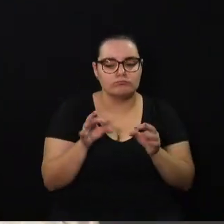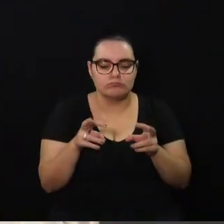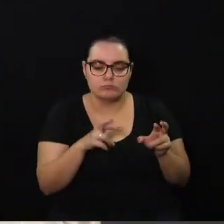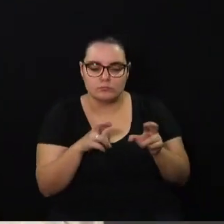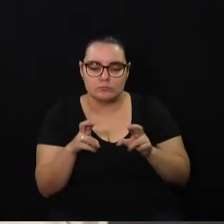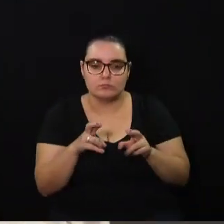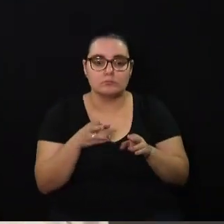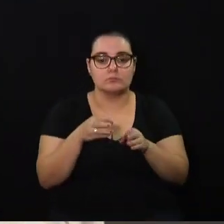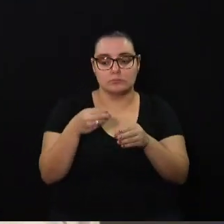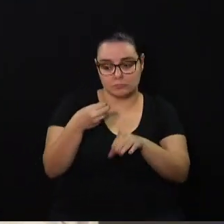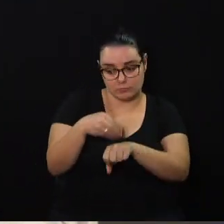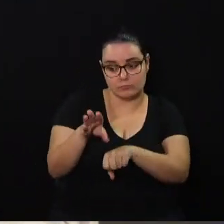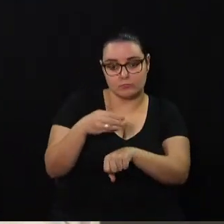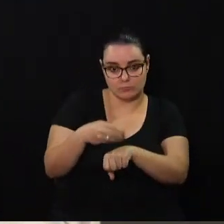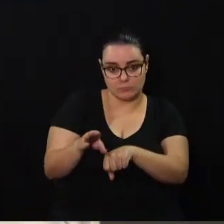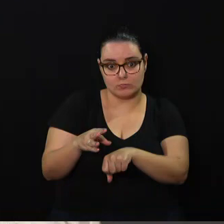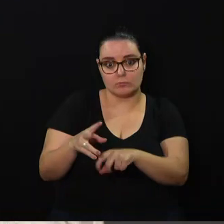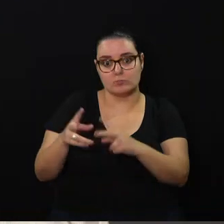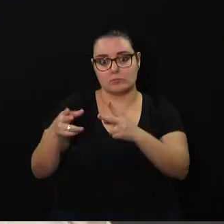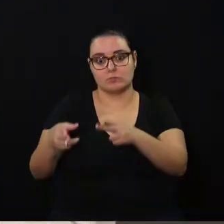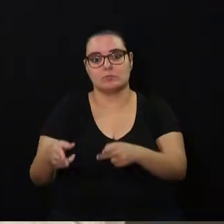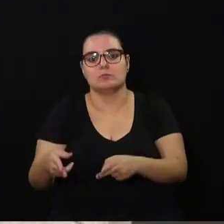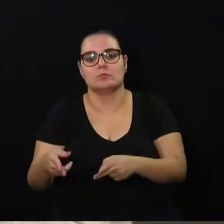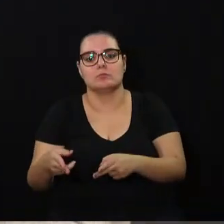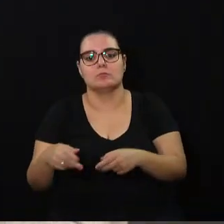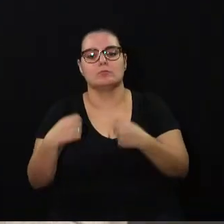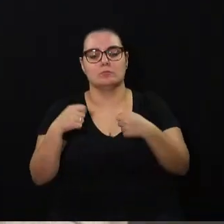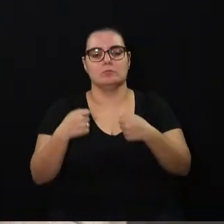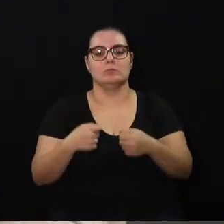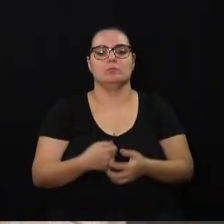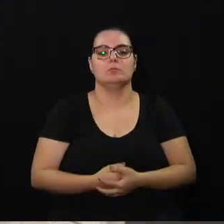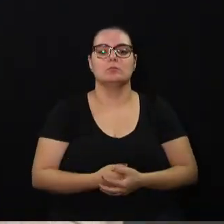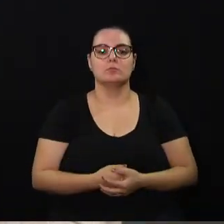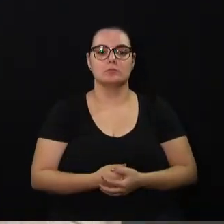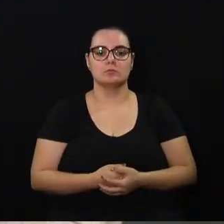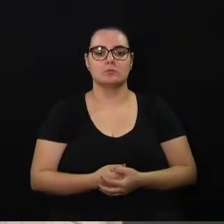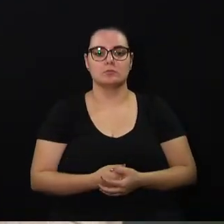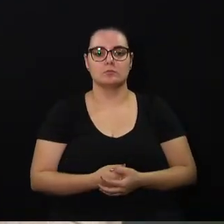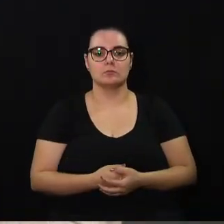né intervenções que foram necessárias nesse momento